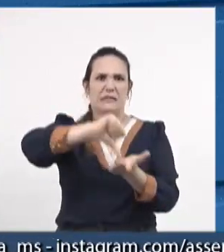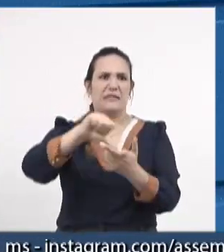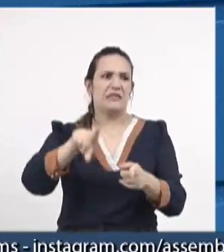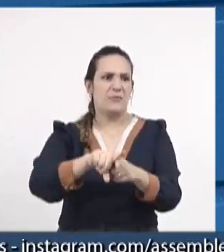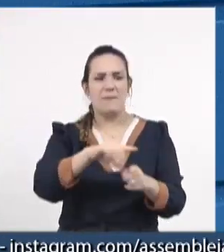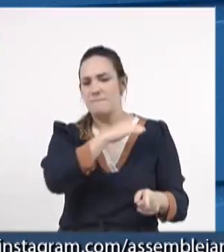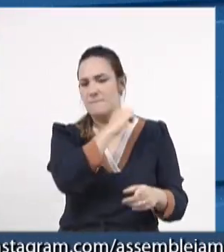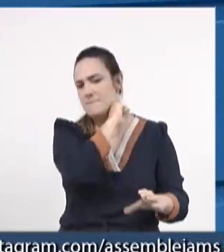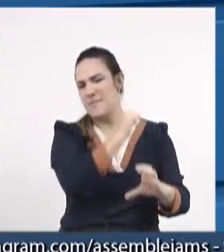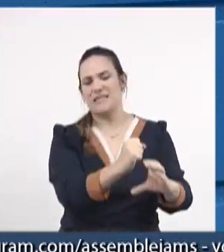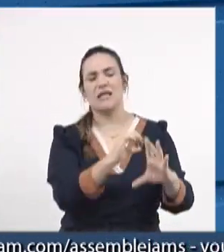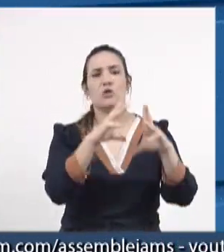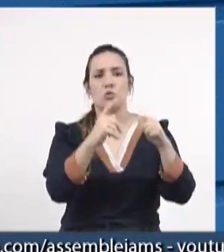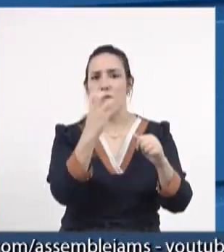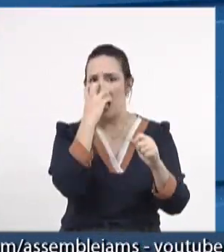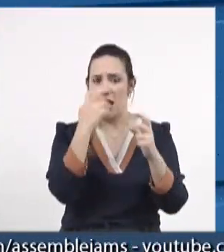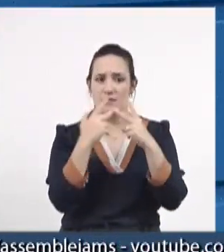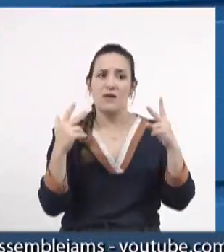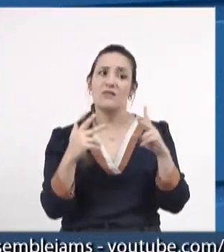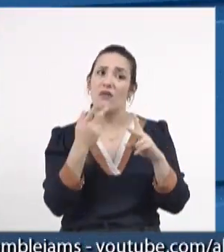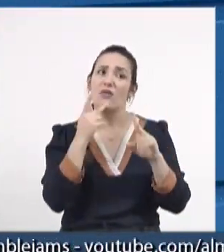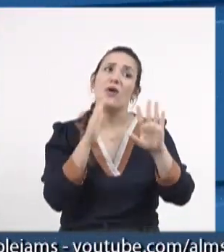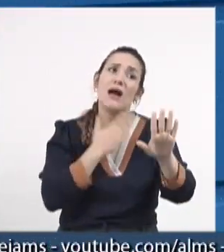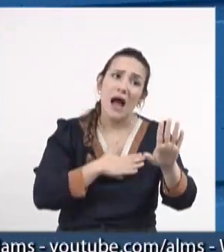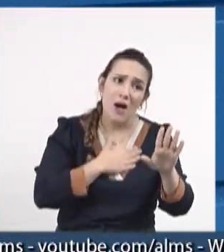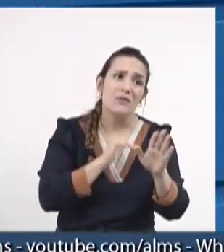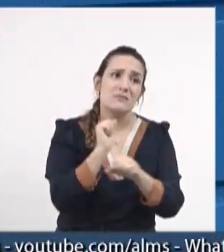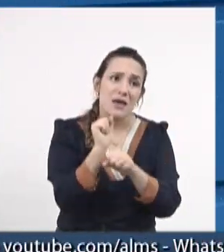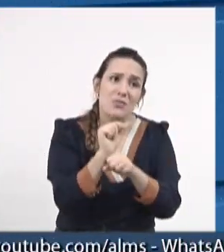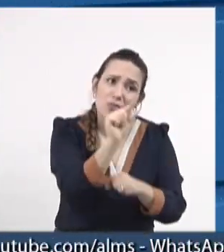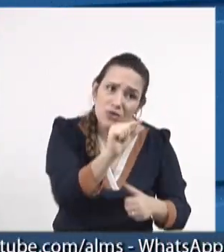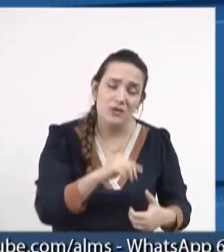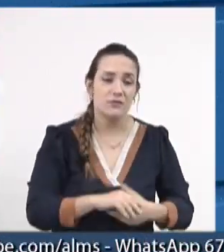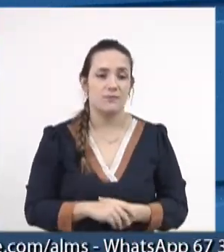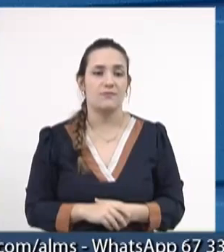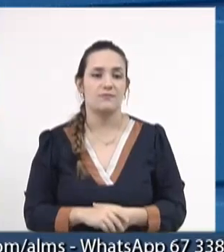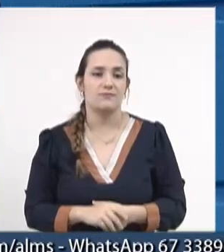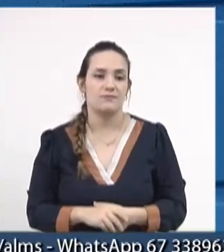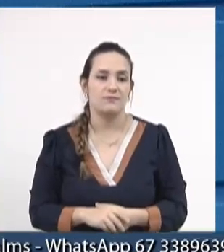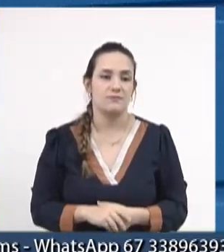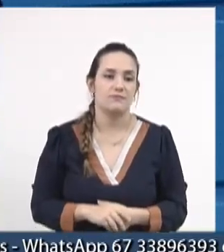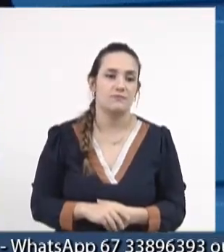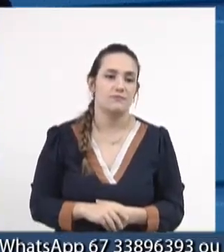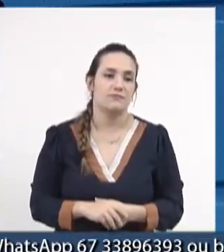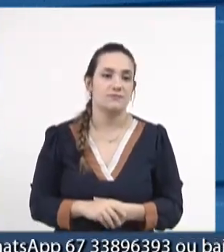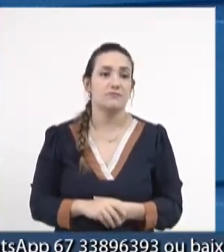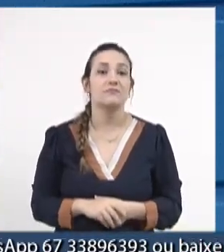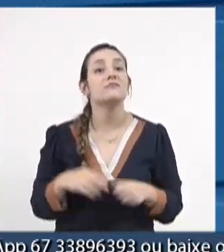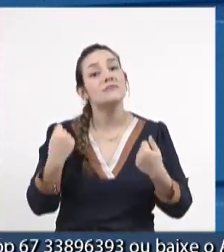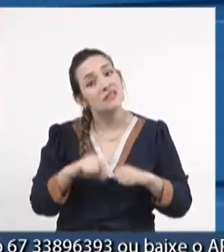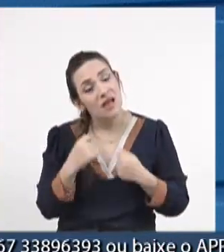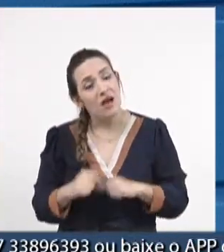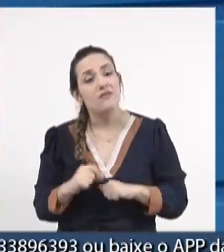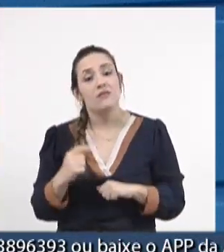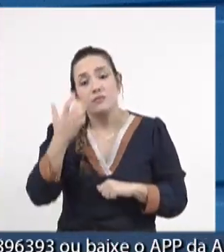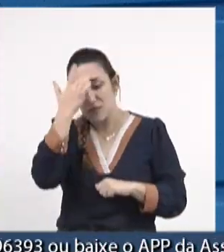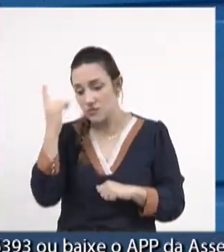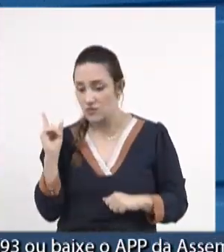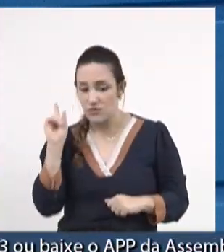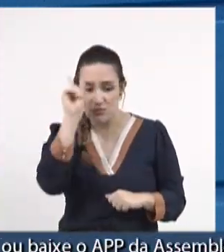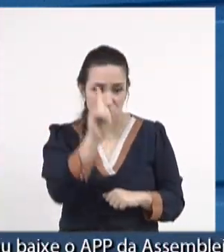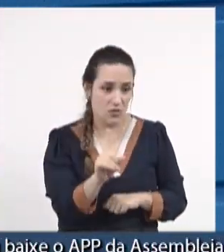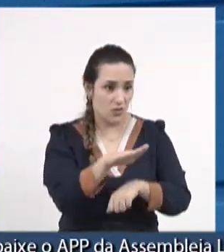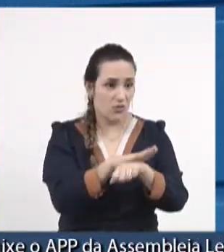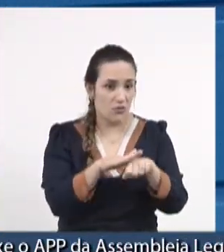para eles um período. E precisava entrar alguém, lá naquele momento, e alguém com o interlocutor dos indígenas que fosse